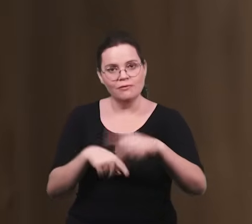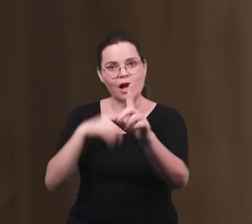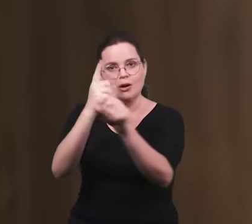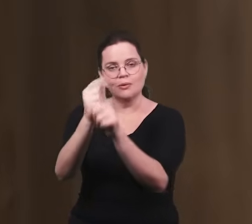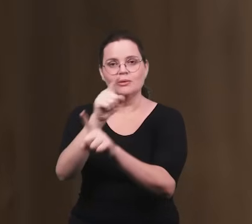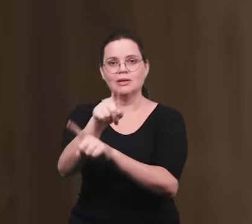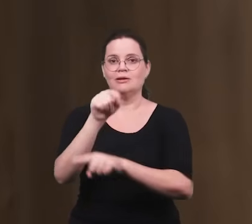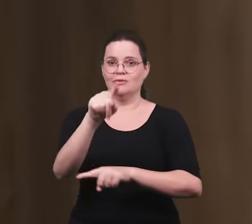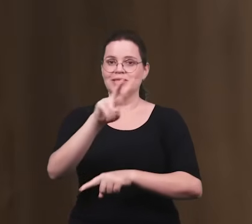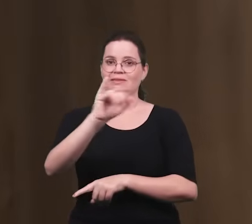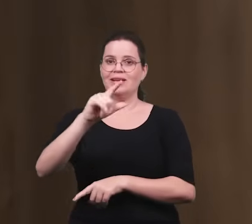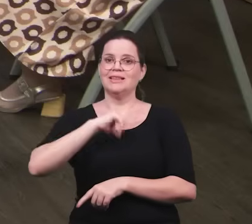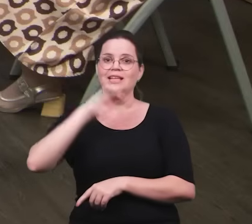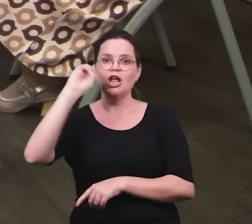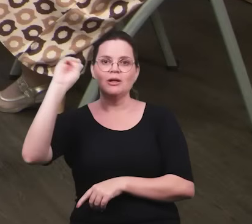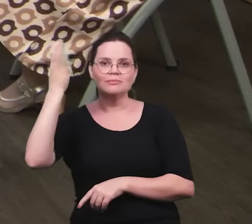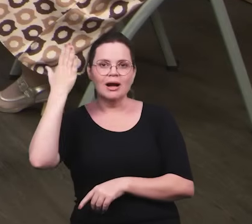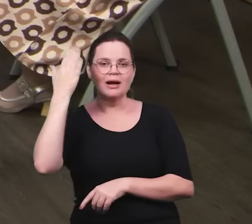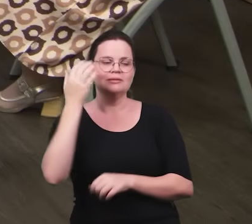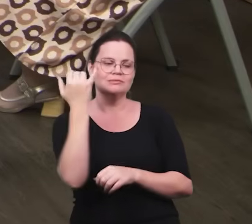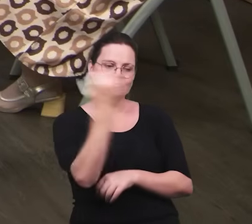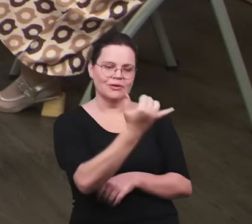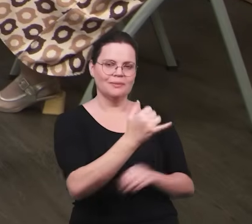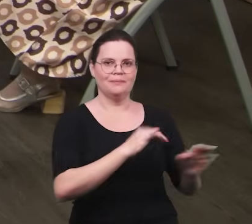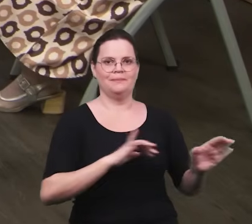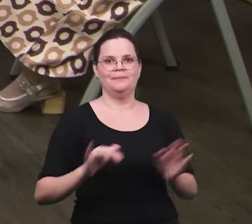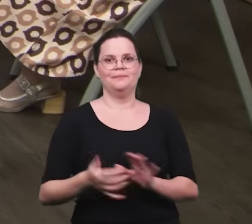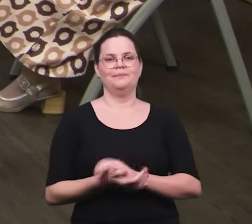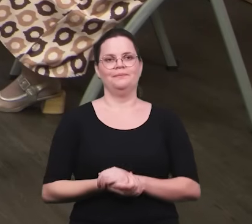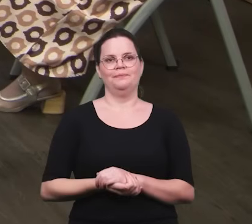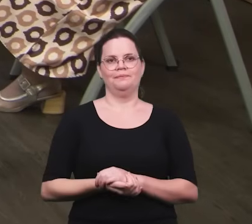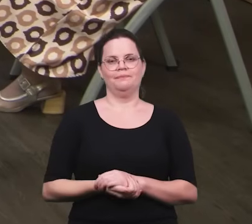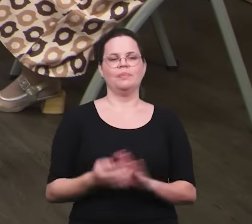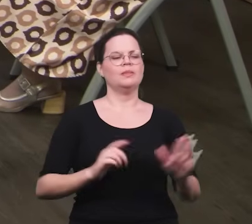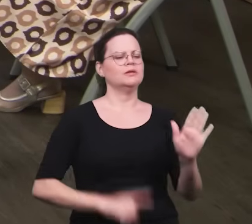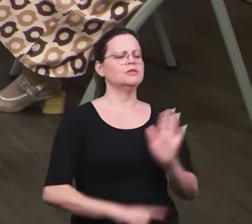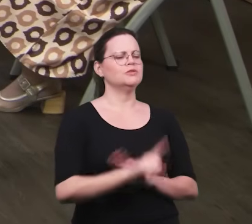no meio das trevas. Júlio, deixa eu te perguntar uma coisa aqui,